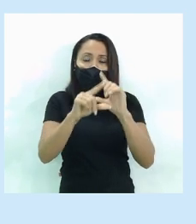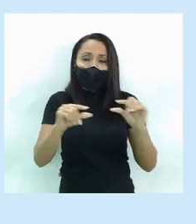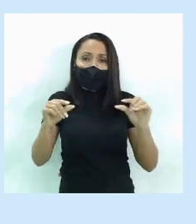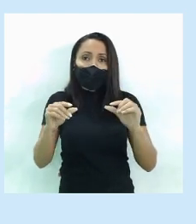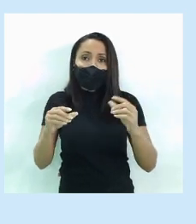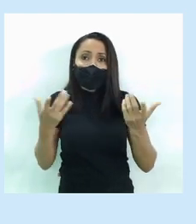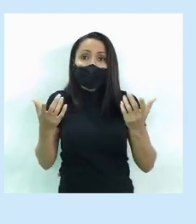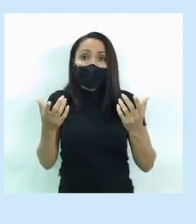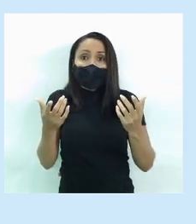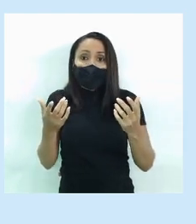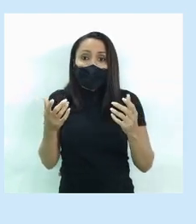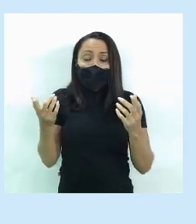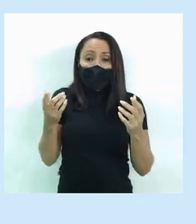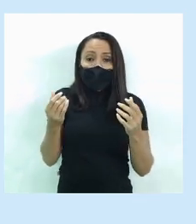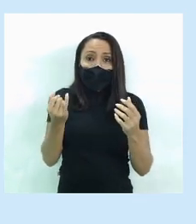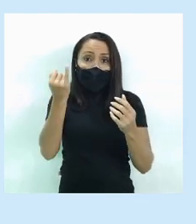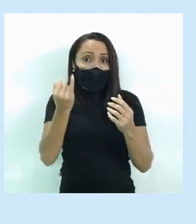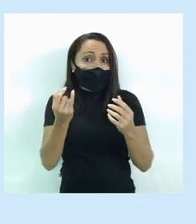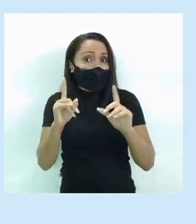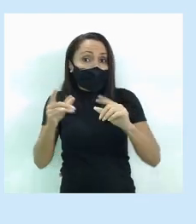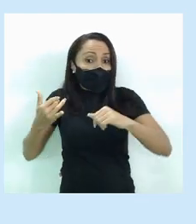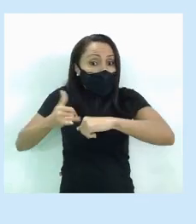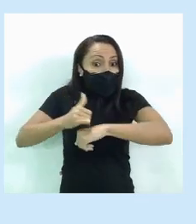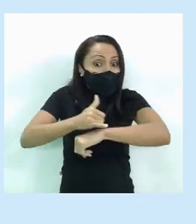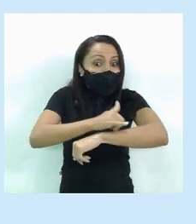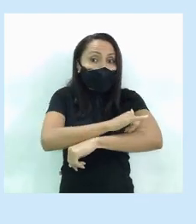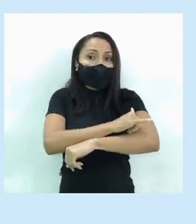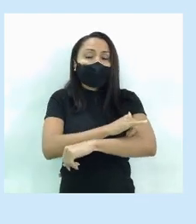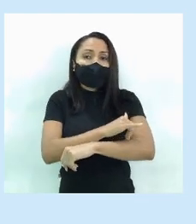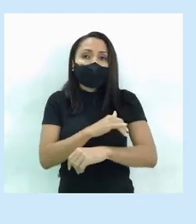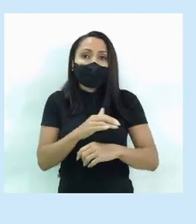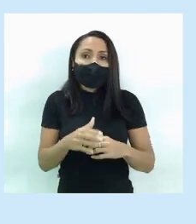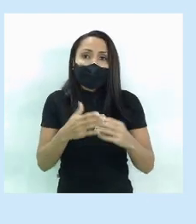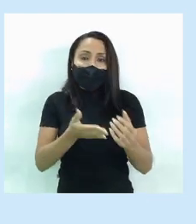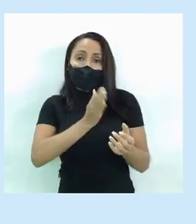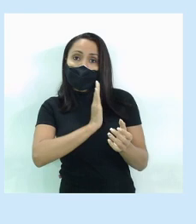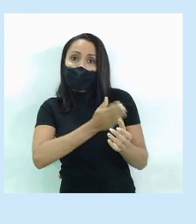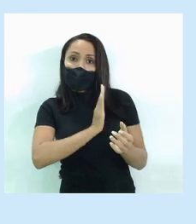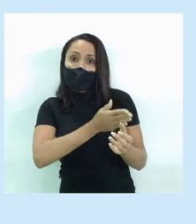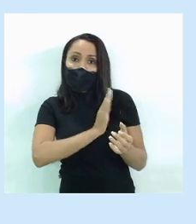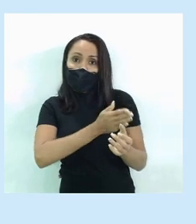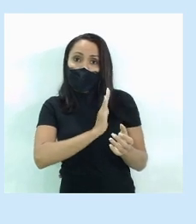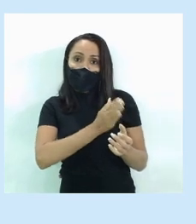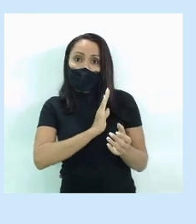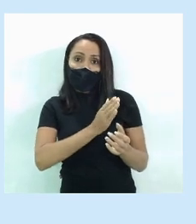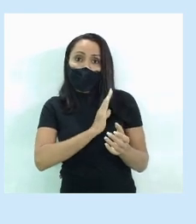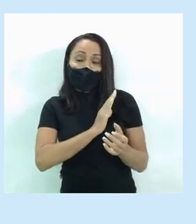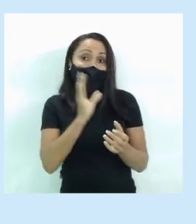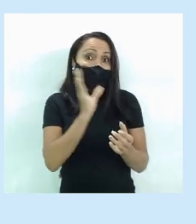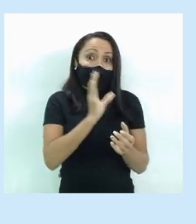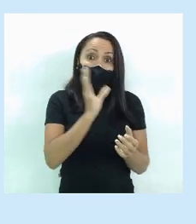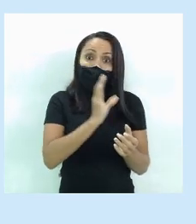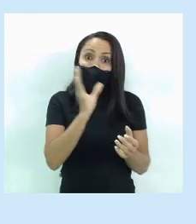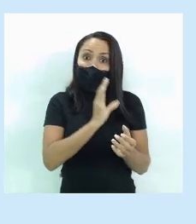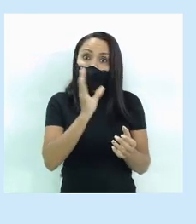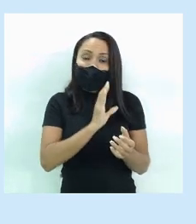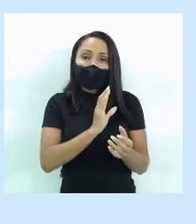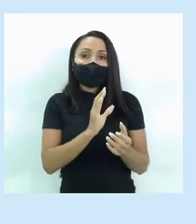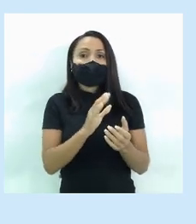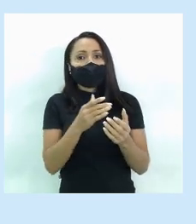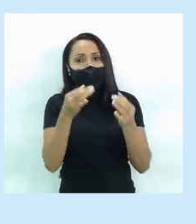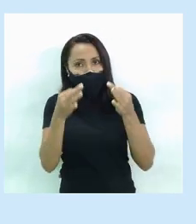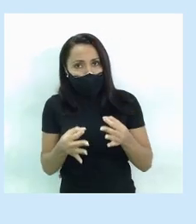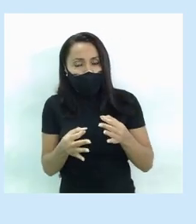tá certo? O bócio, a branquicardia, que é a desaceleração dos batimentos do coração, a desaceleração dos batimentos do coração, tá